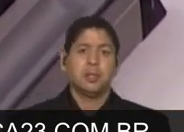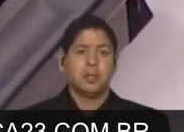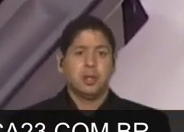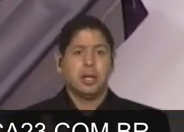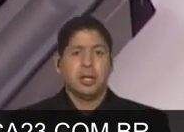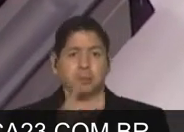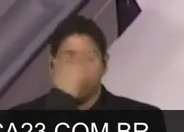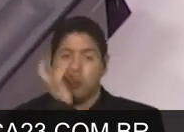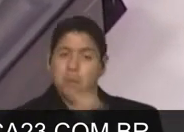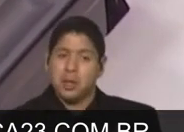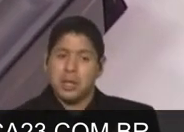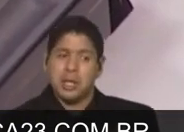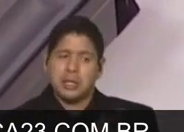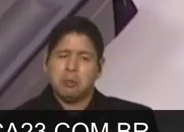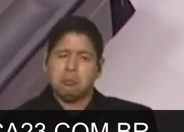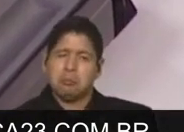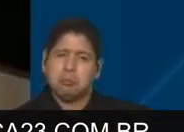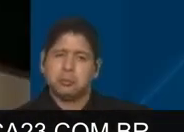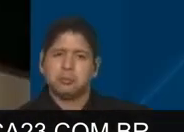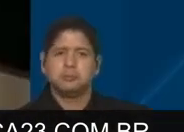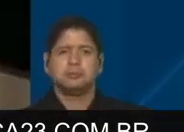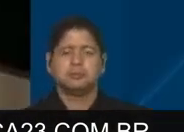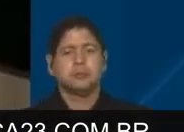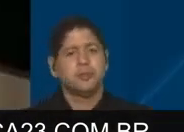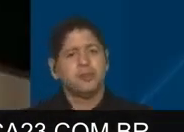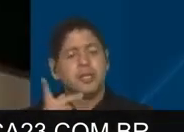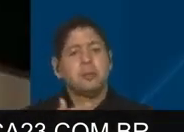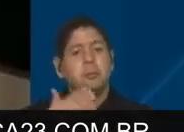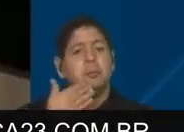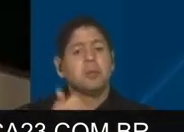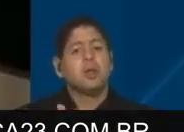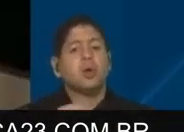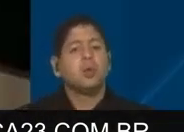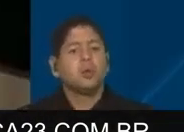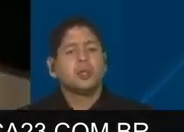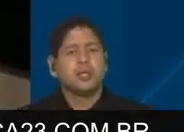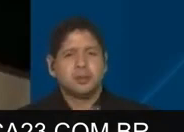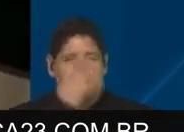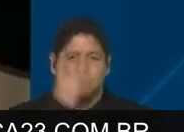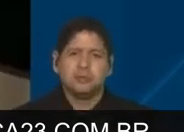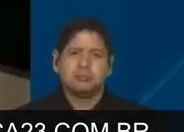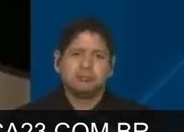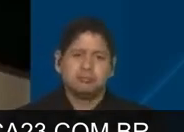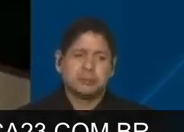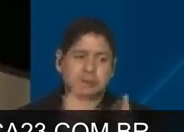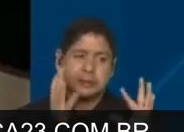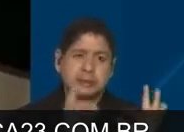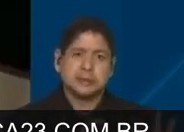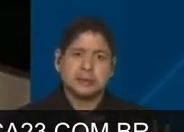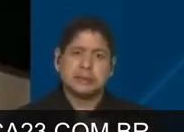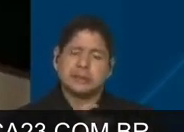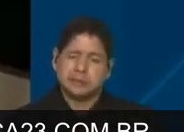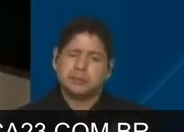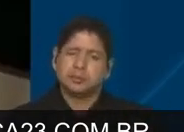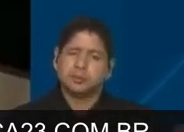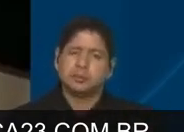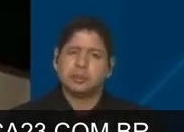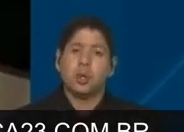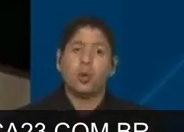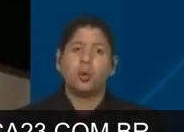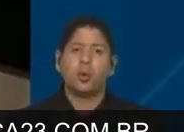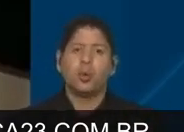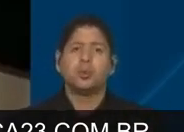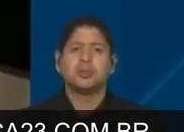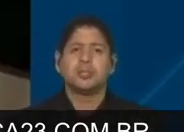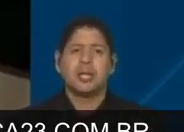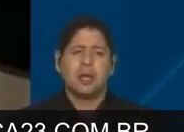de golpistas em busca de vantagens. Eu acho que vale a pena muito todo devedor ficar atento a golpes. Nós estamos numa era